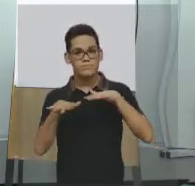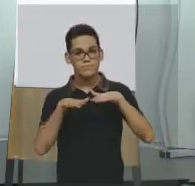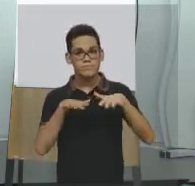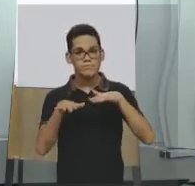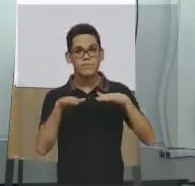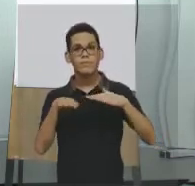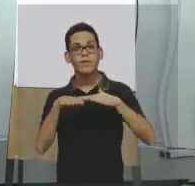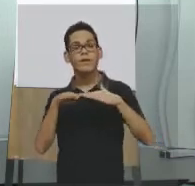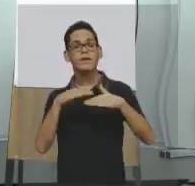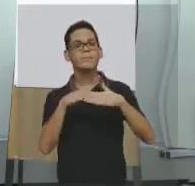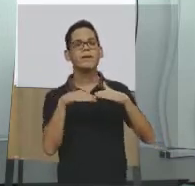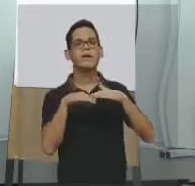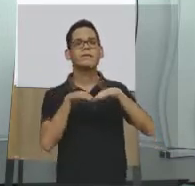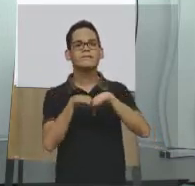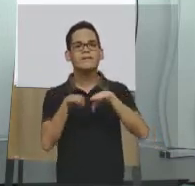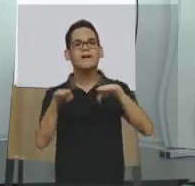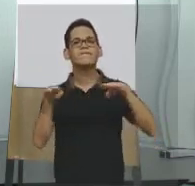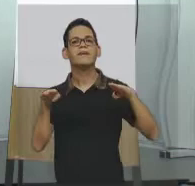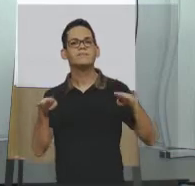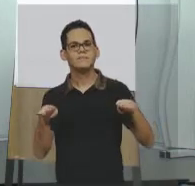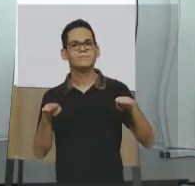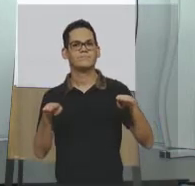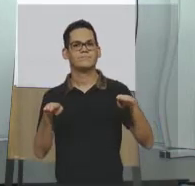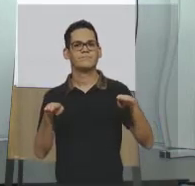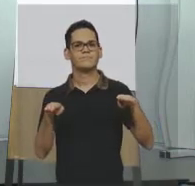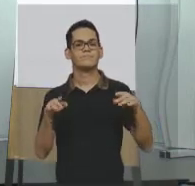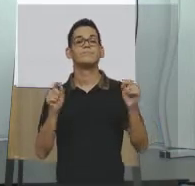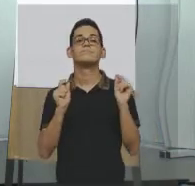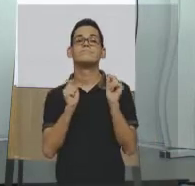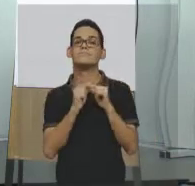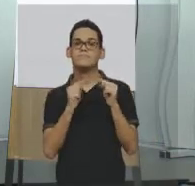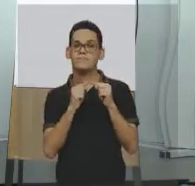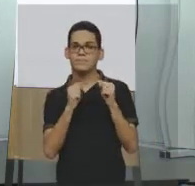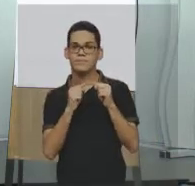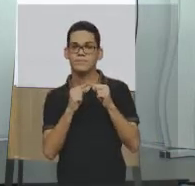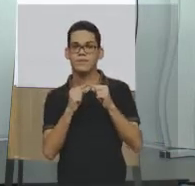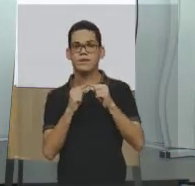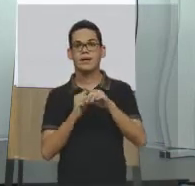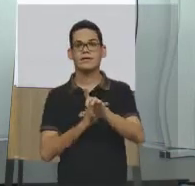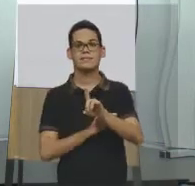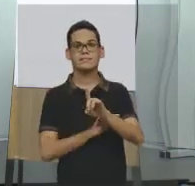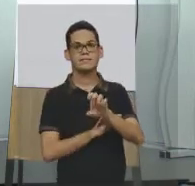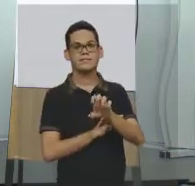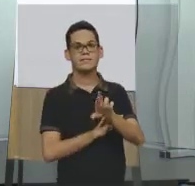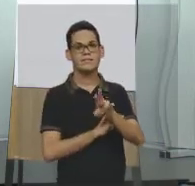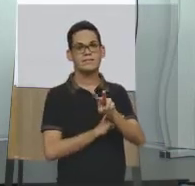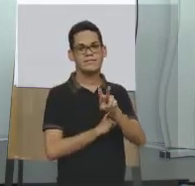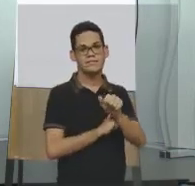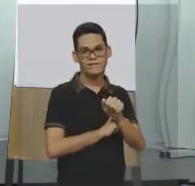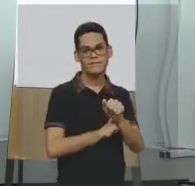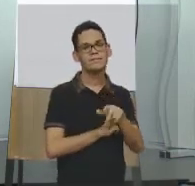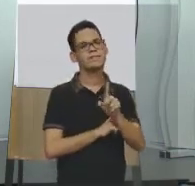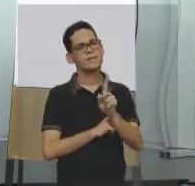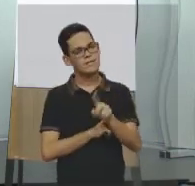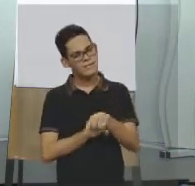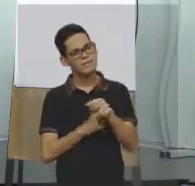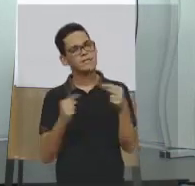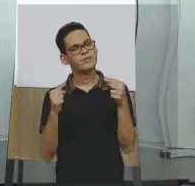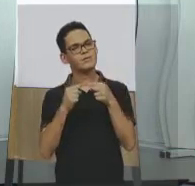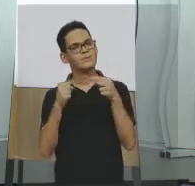placas, principalmente de afastamento, que também está relacionado com a deriva continental, tem a ver, então, com